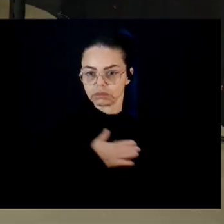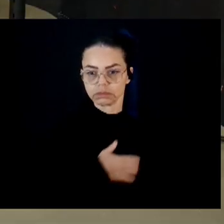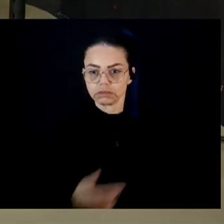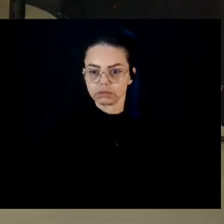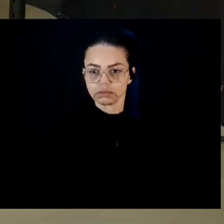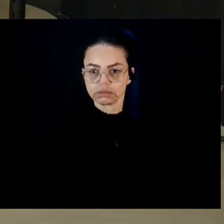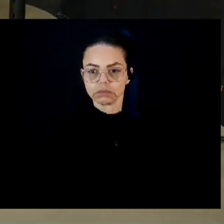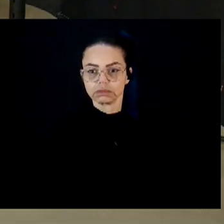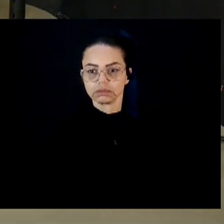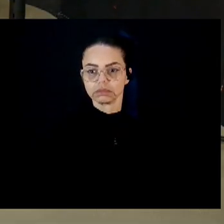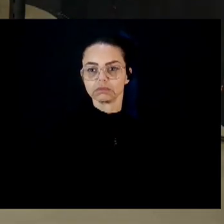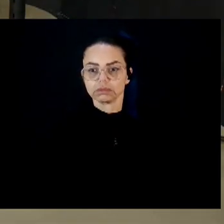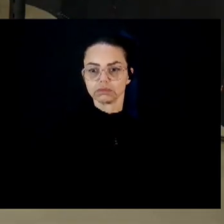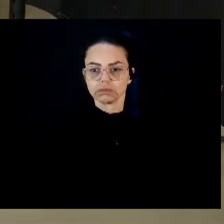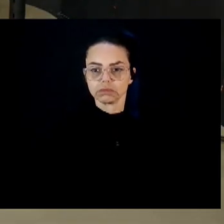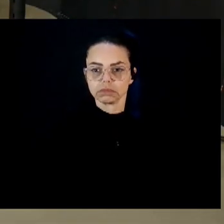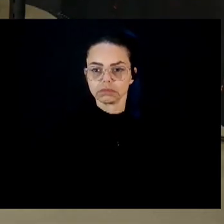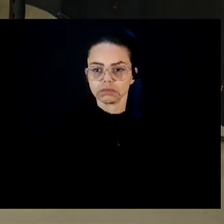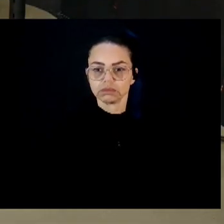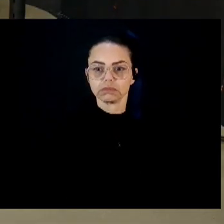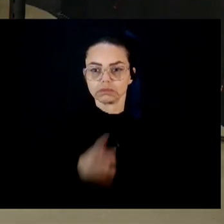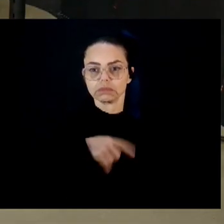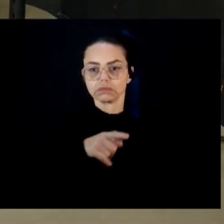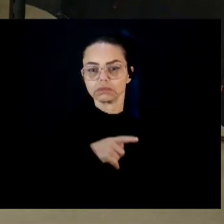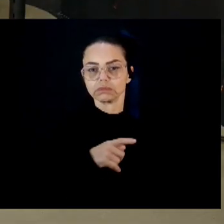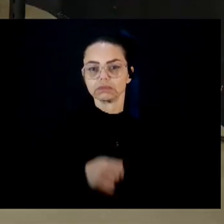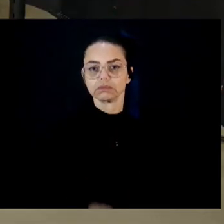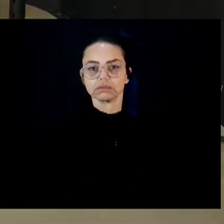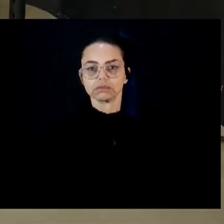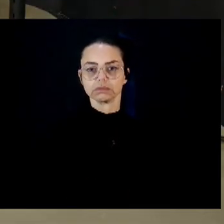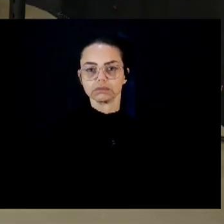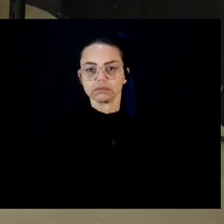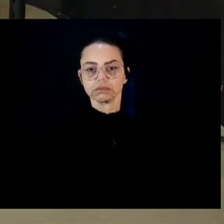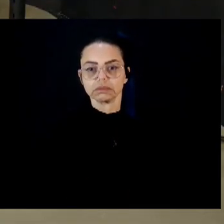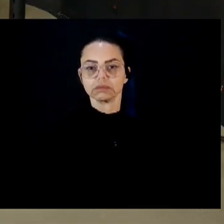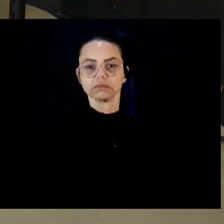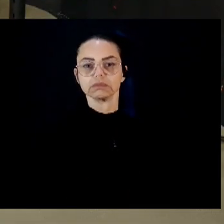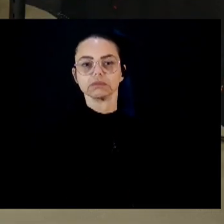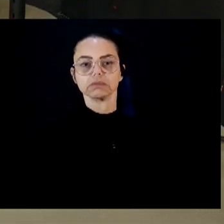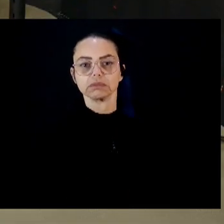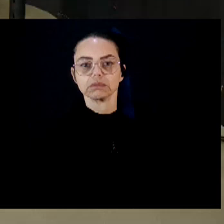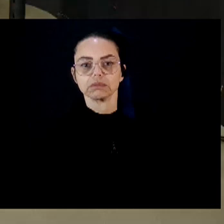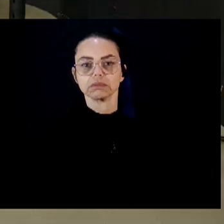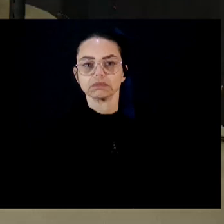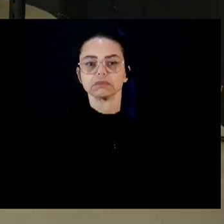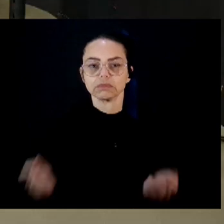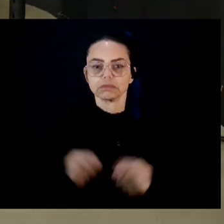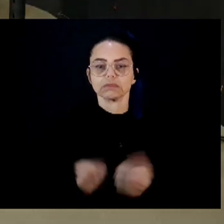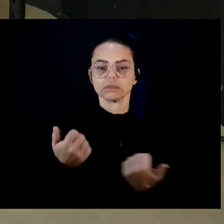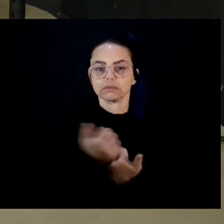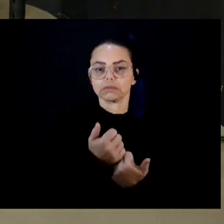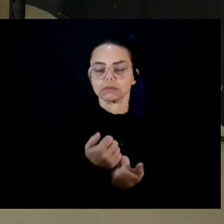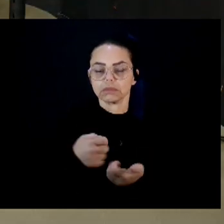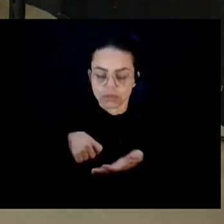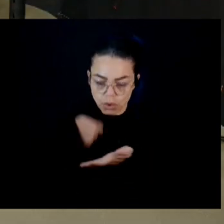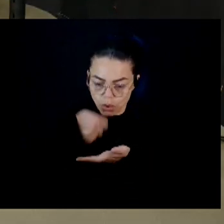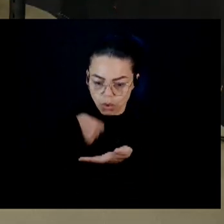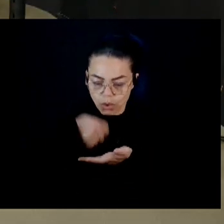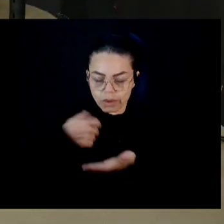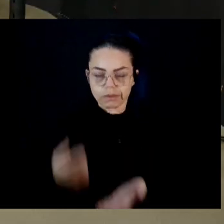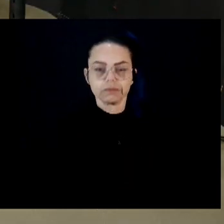suplementação desses produtos e se realmente a gente pode substituir uma refeição por, de